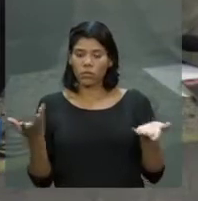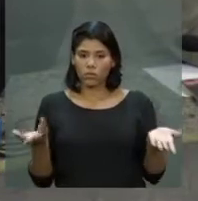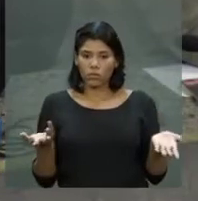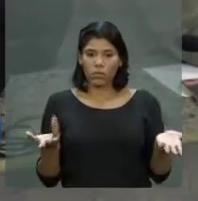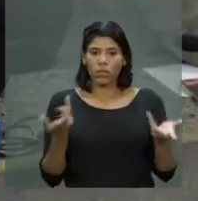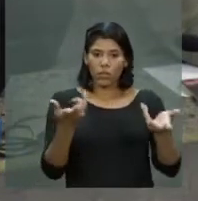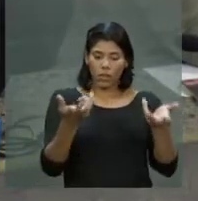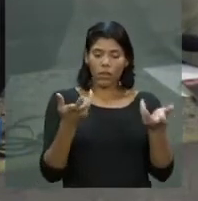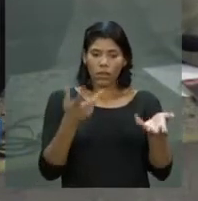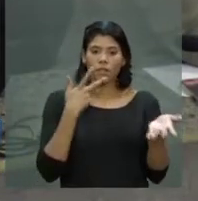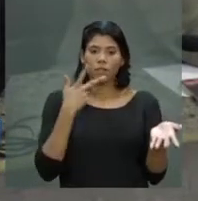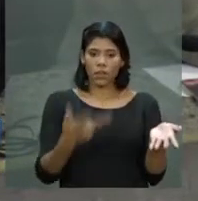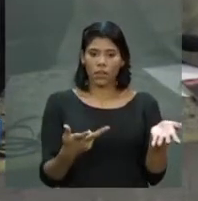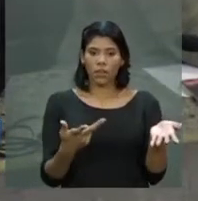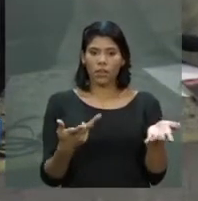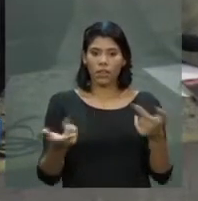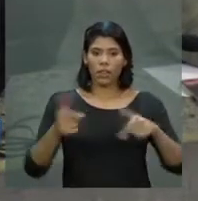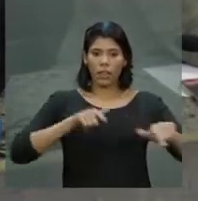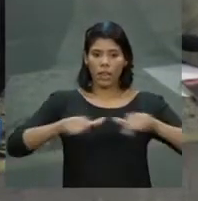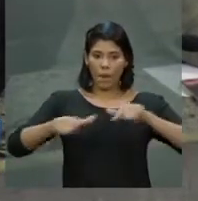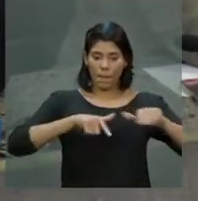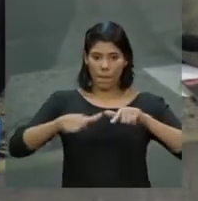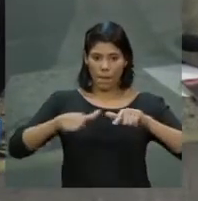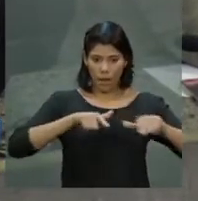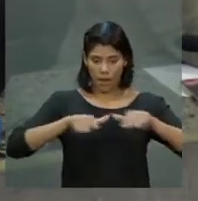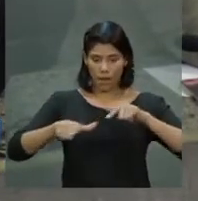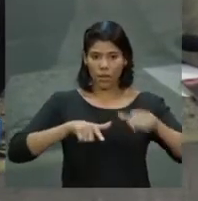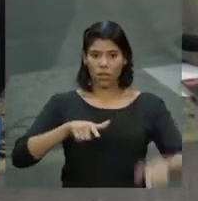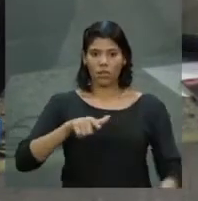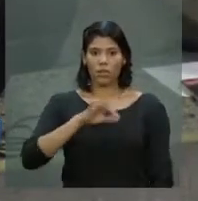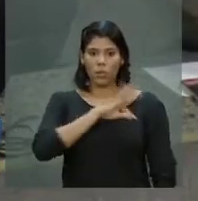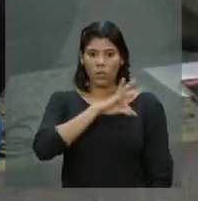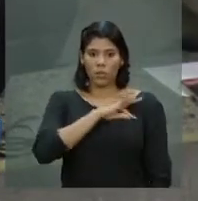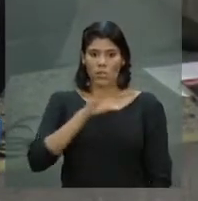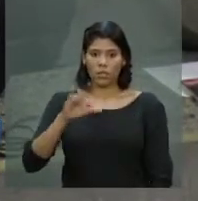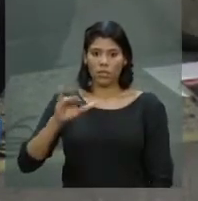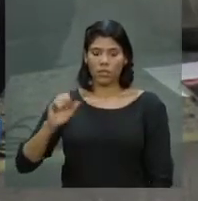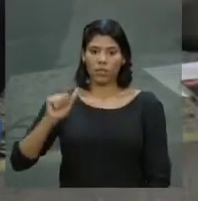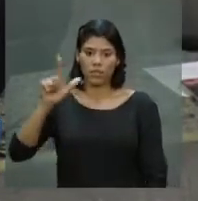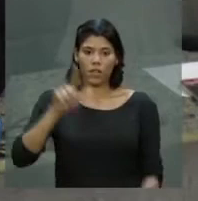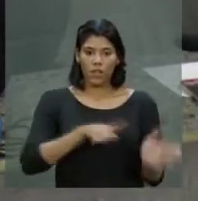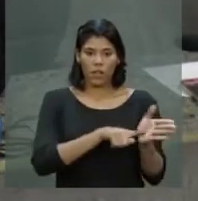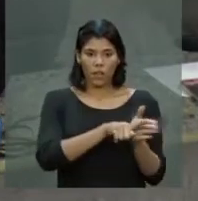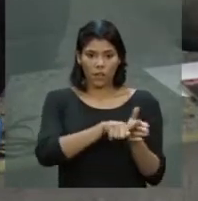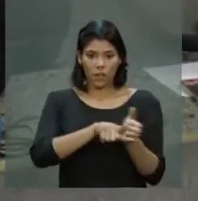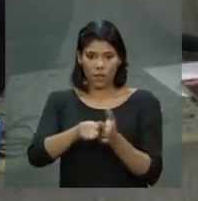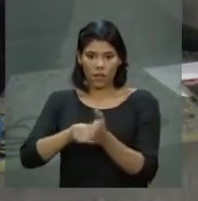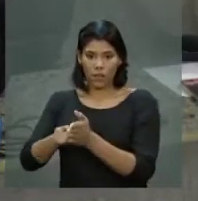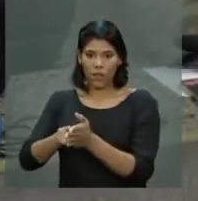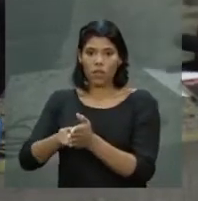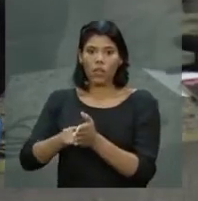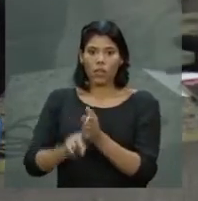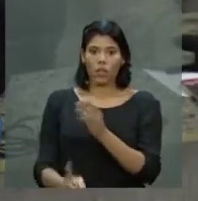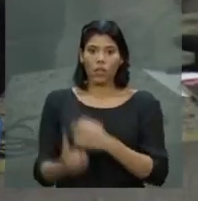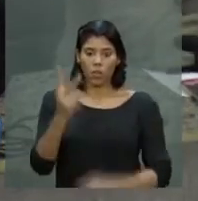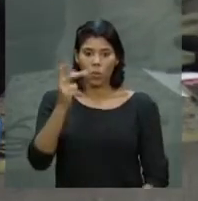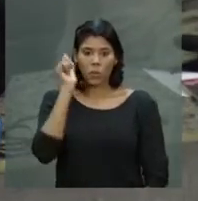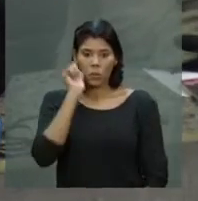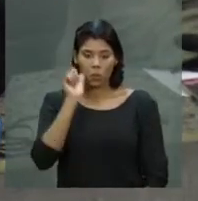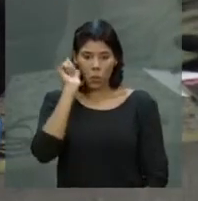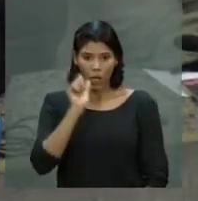que através do trabalho da Polícia Civil, investigação dirigida por 2 inspetoras de Polícia Civil do 5º